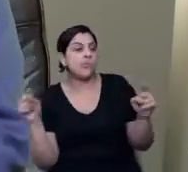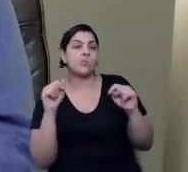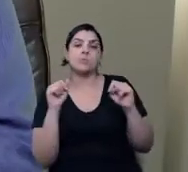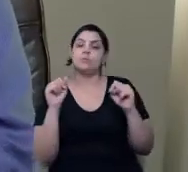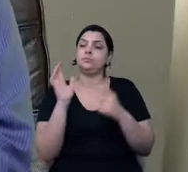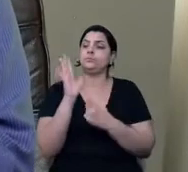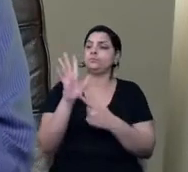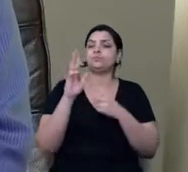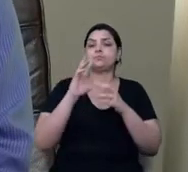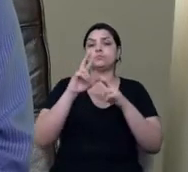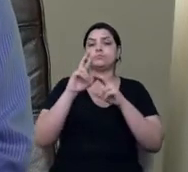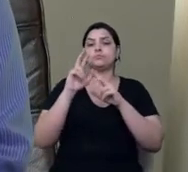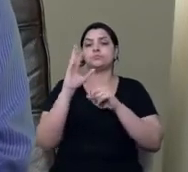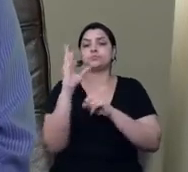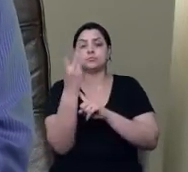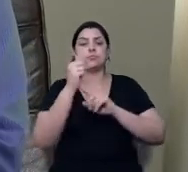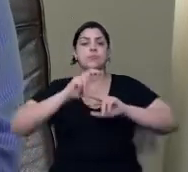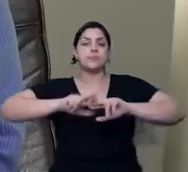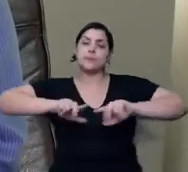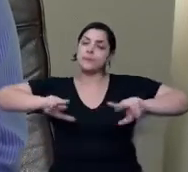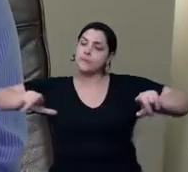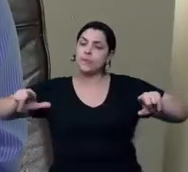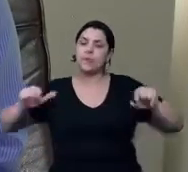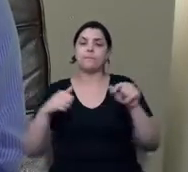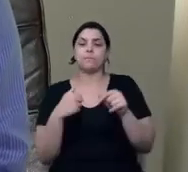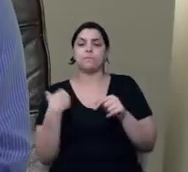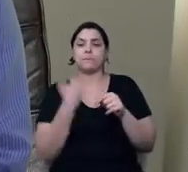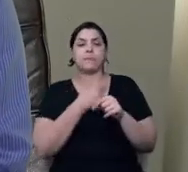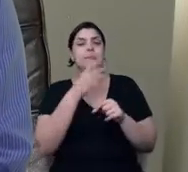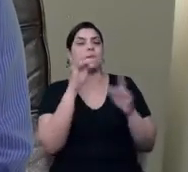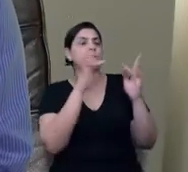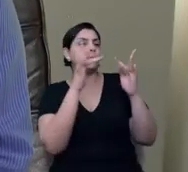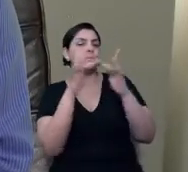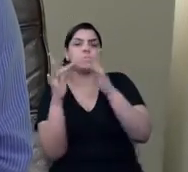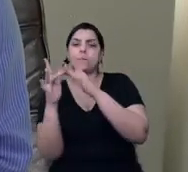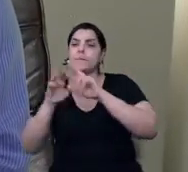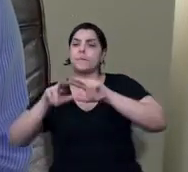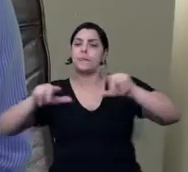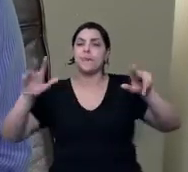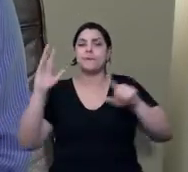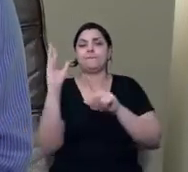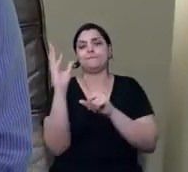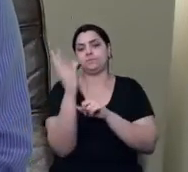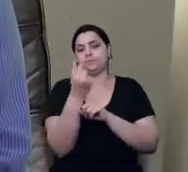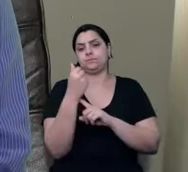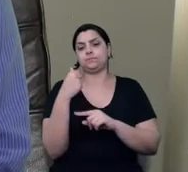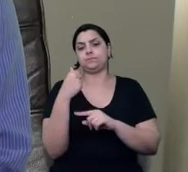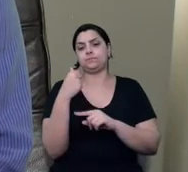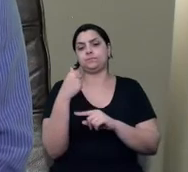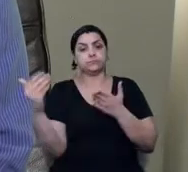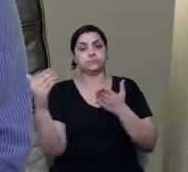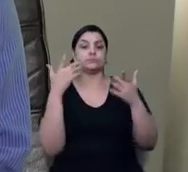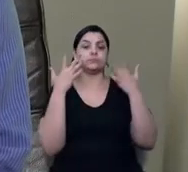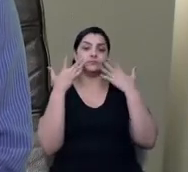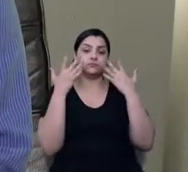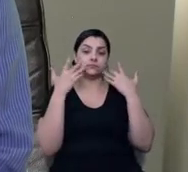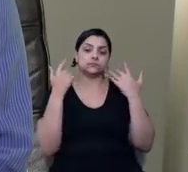arte diferente, para a gente poder ter contato, né? Então eu começo com teatro, trabalhei muitos anos com